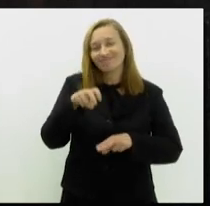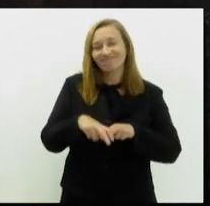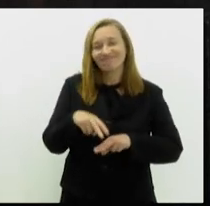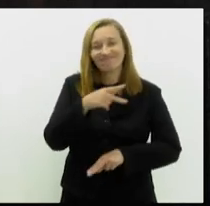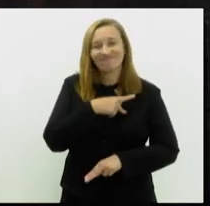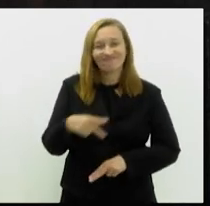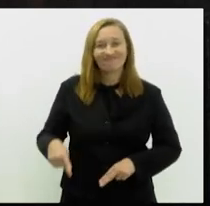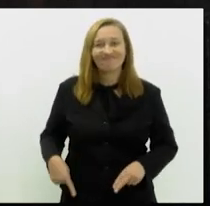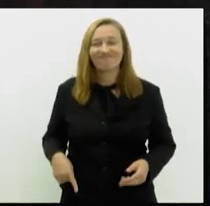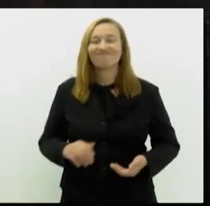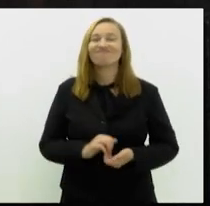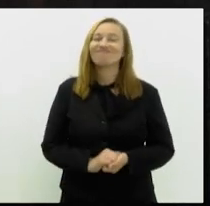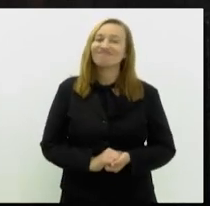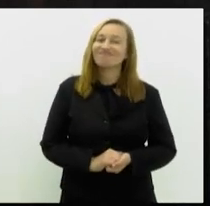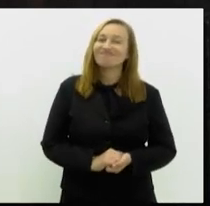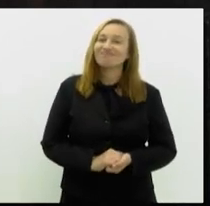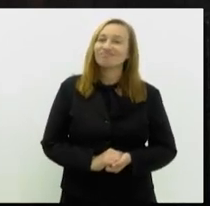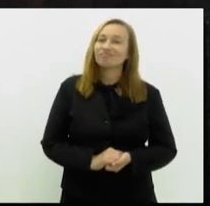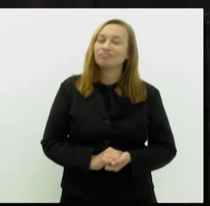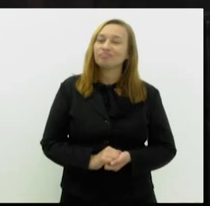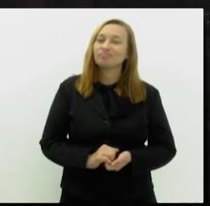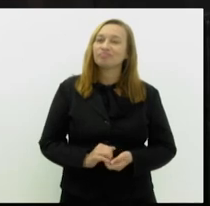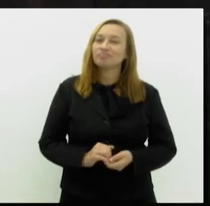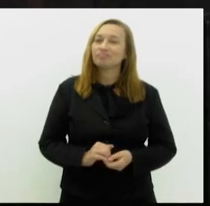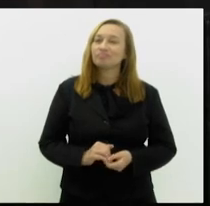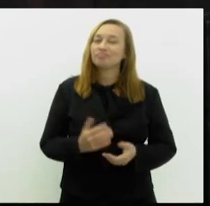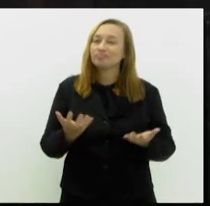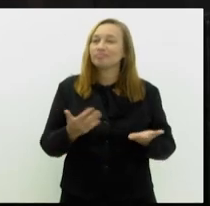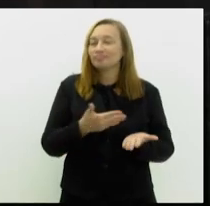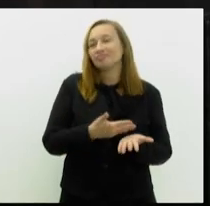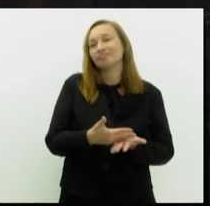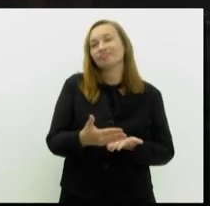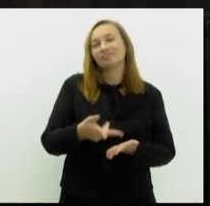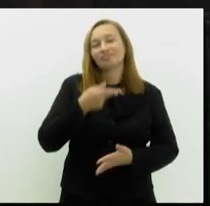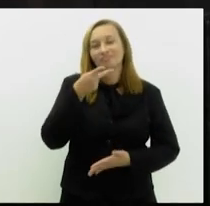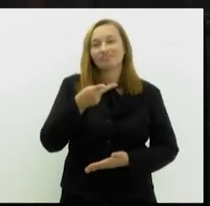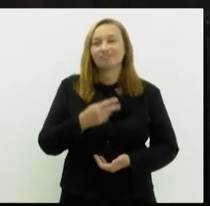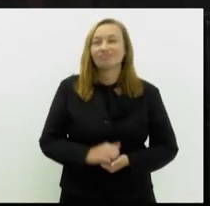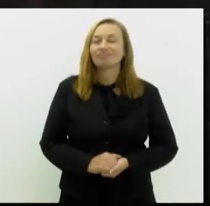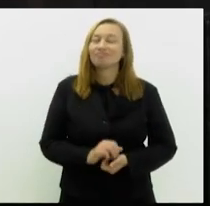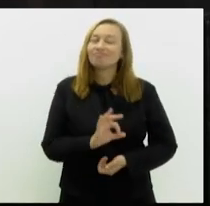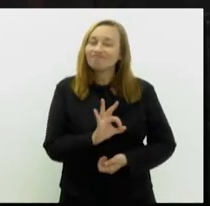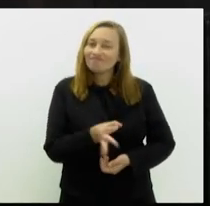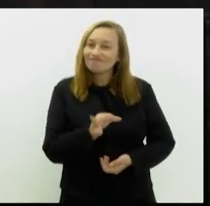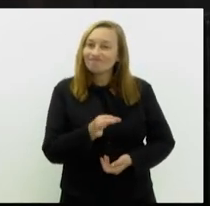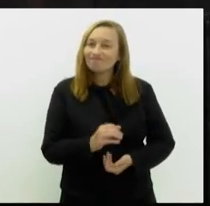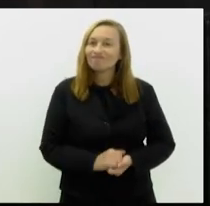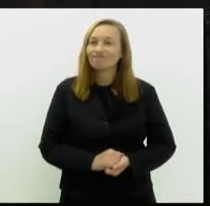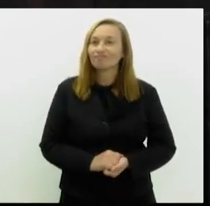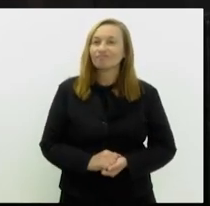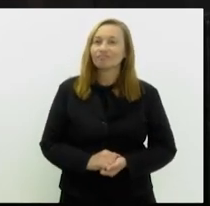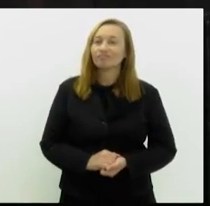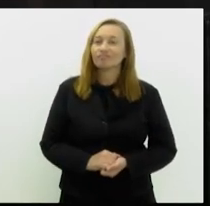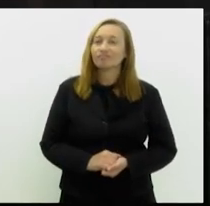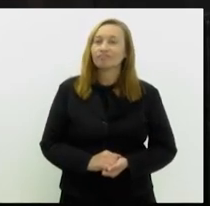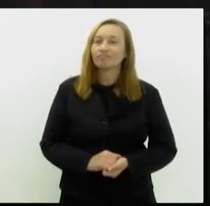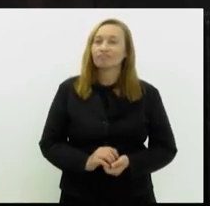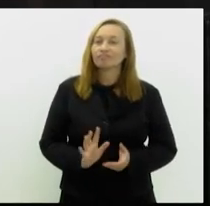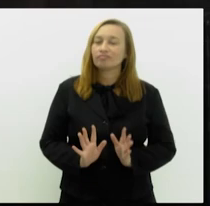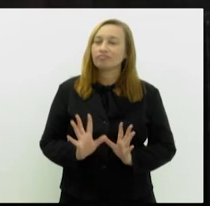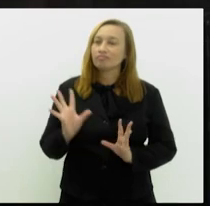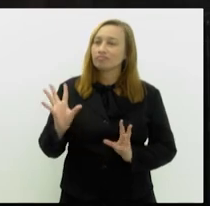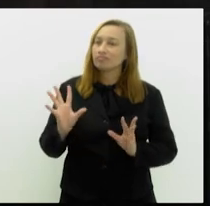Excelência, presidindo essa sessão. E eu quero começar a minha fala exatamente pelo final da